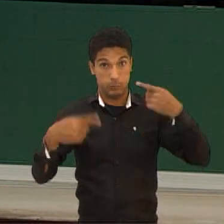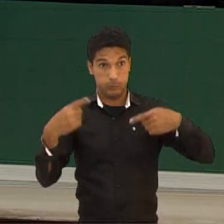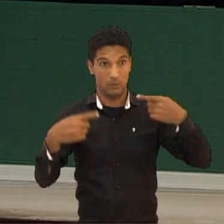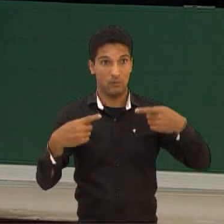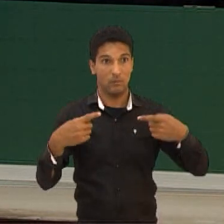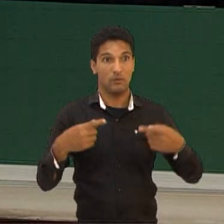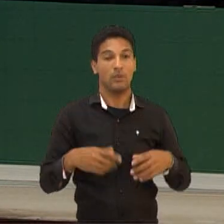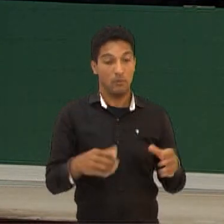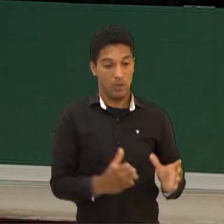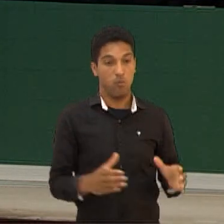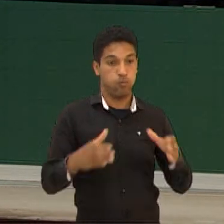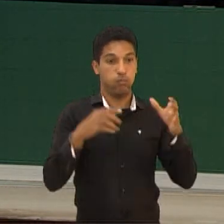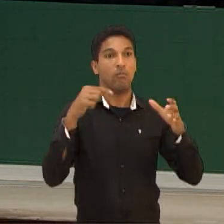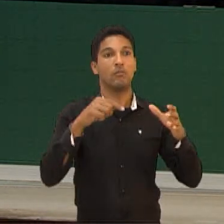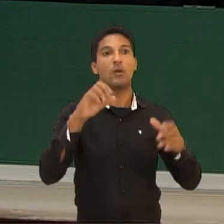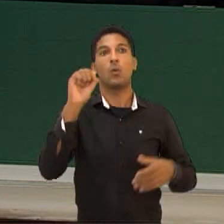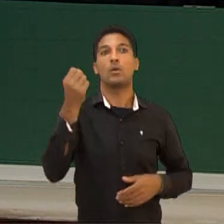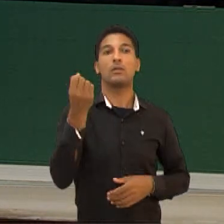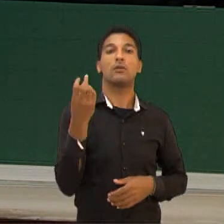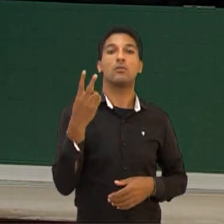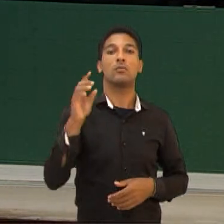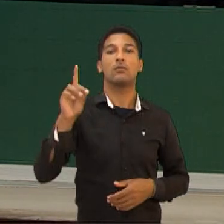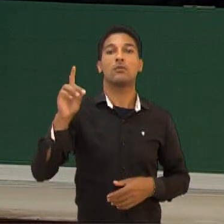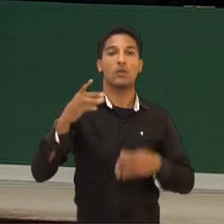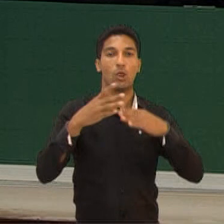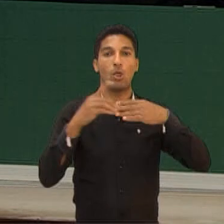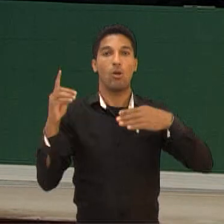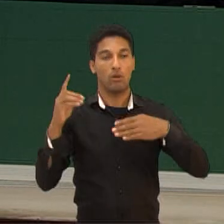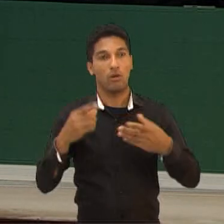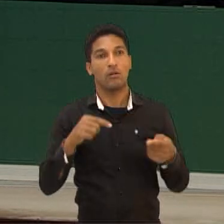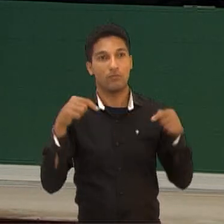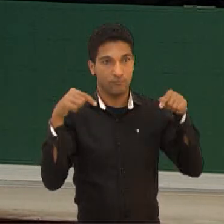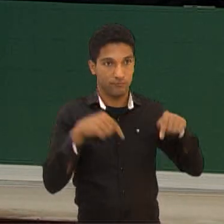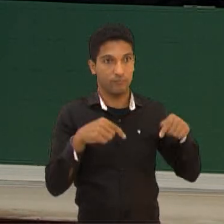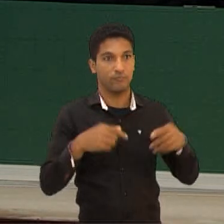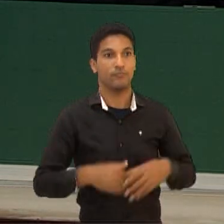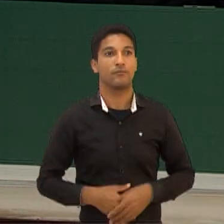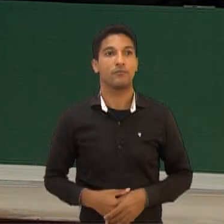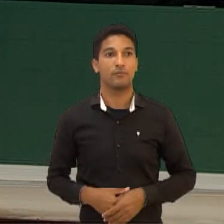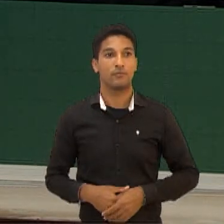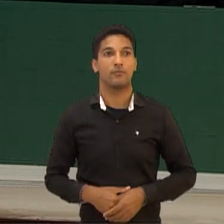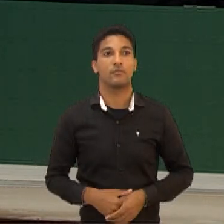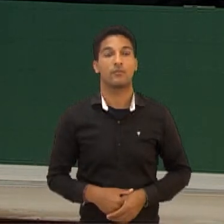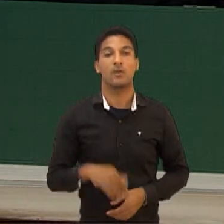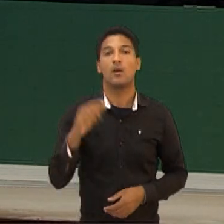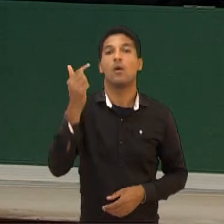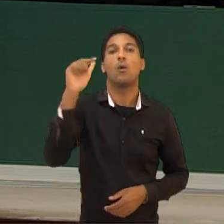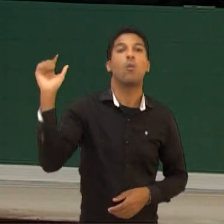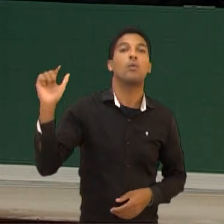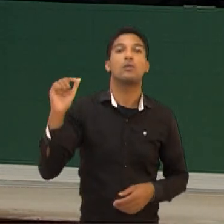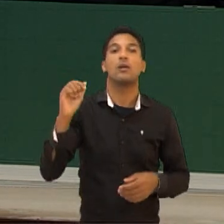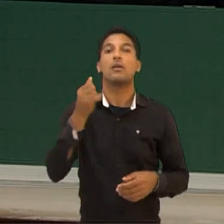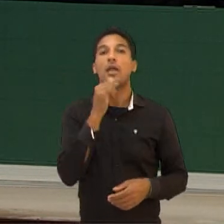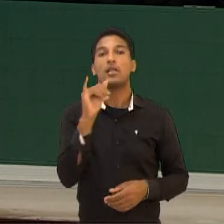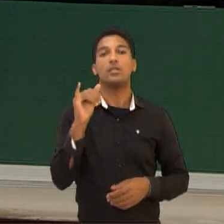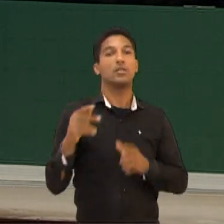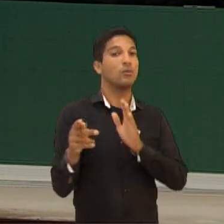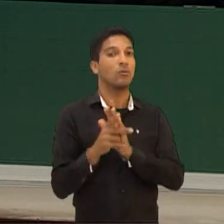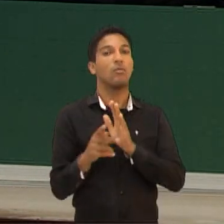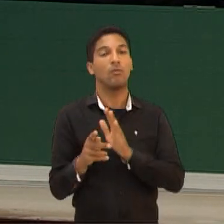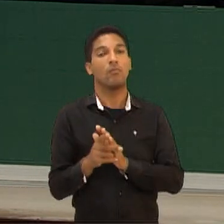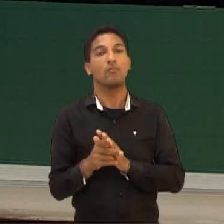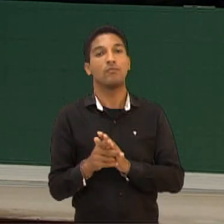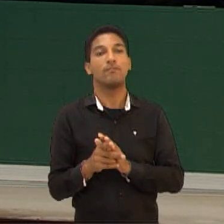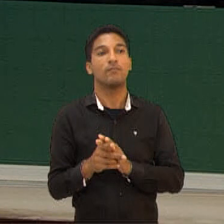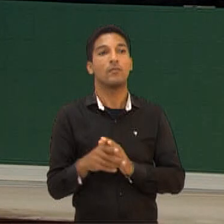acabam regulando esse preço do petróleo. Outra fonte de energia importantíssima, né? É o gás natural,